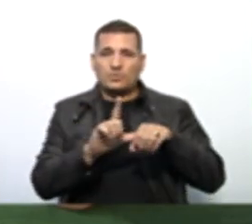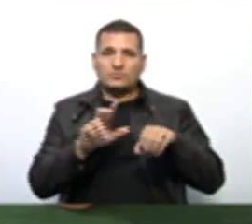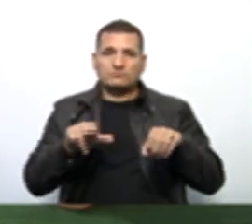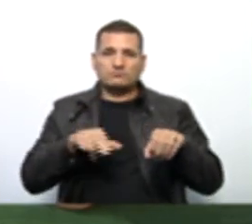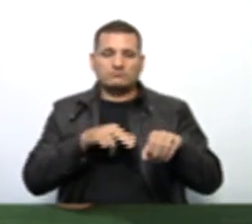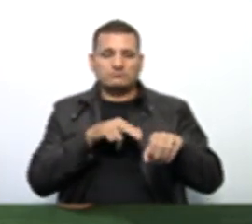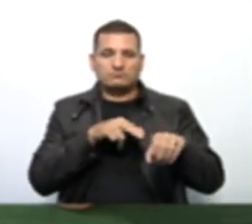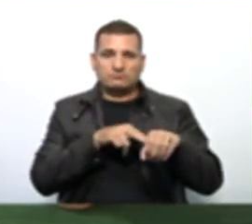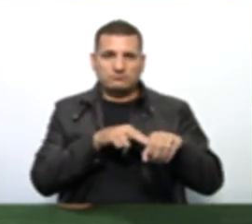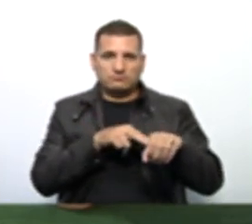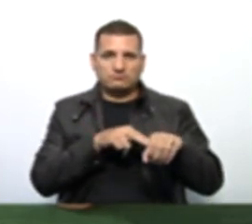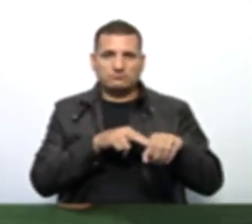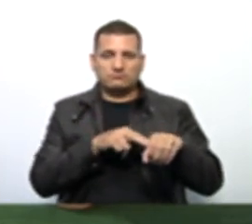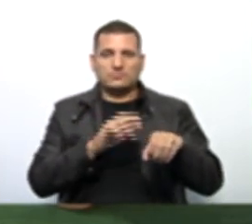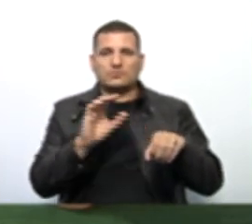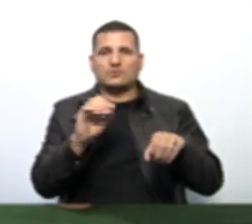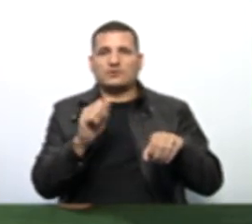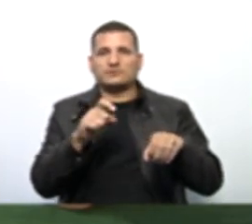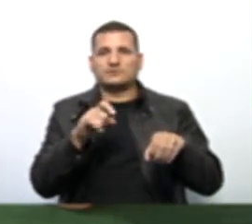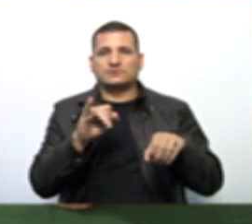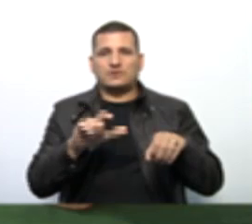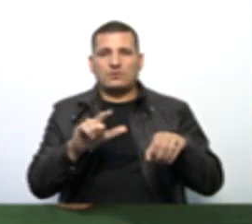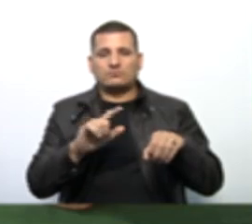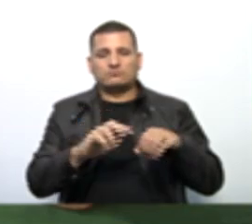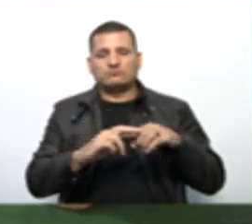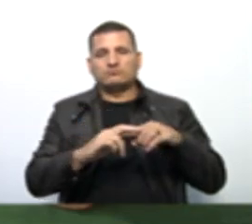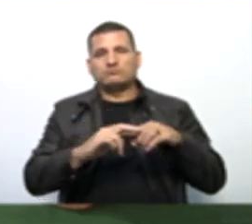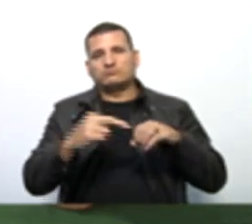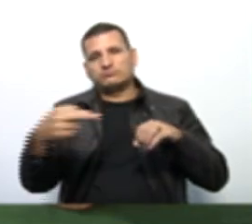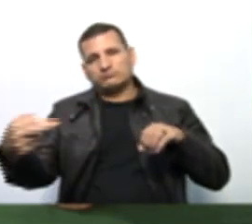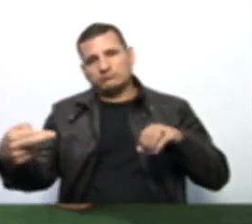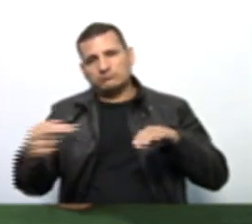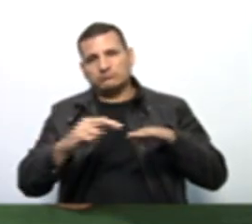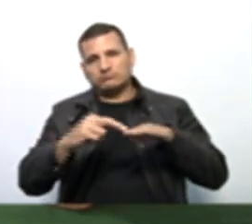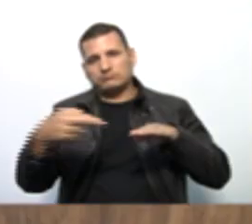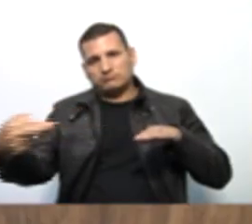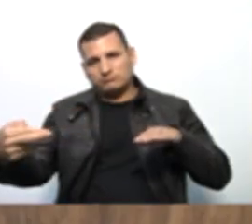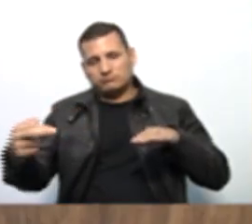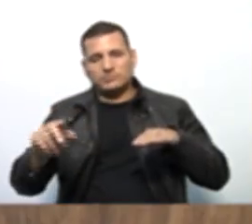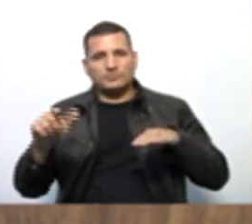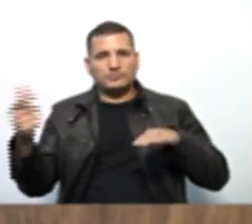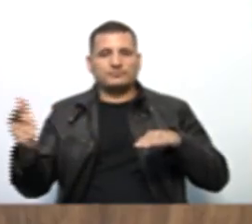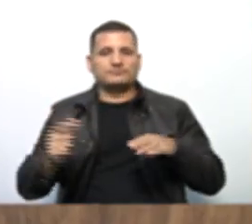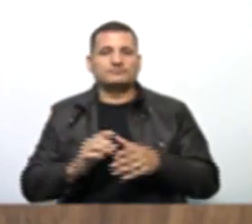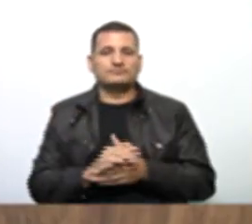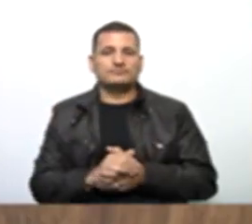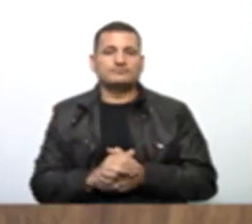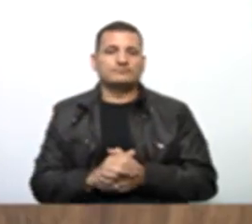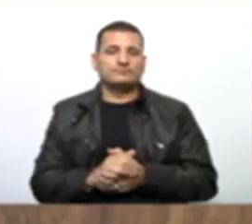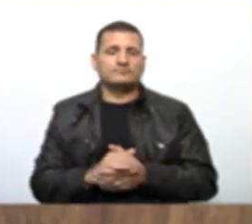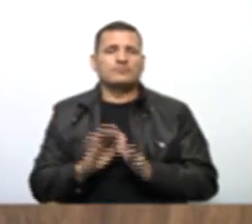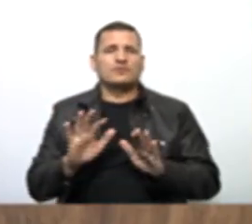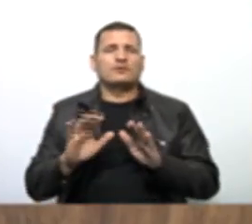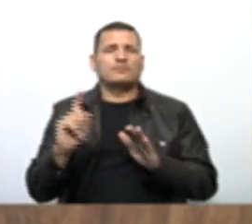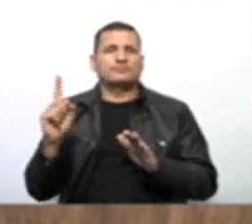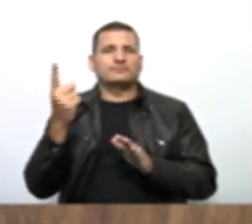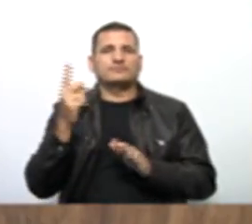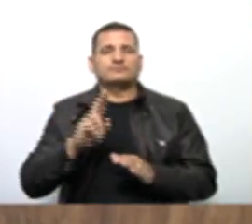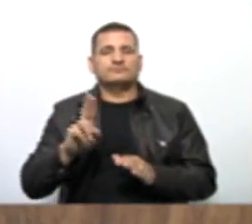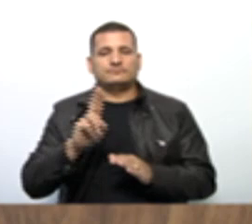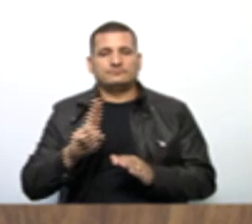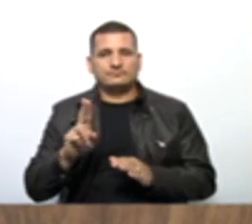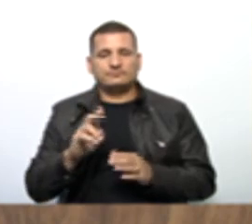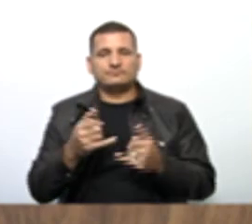nem na tv e outros equipamentos de som e se eles fazem isso aí mas é o que foi utilizado lá nos primórdios né prossegue